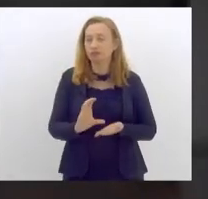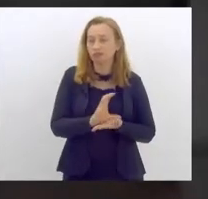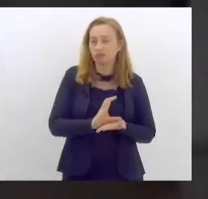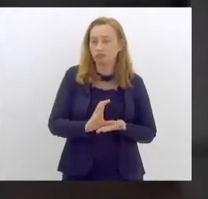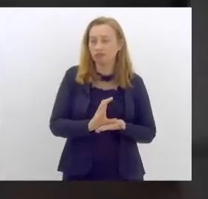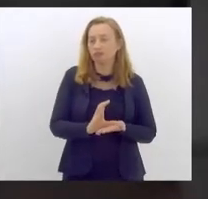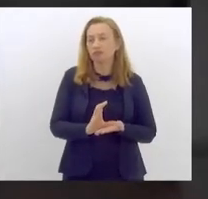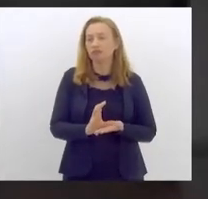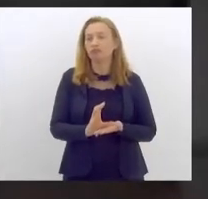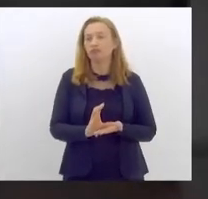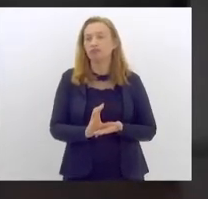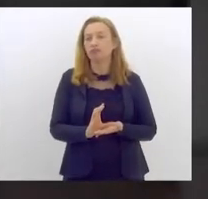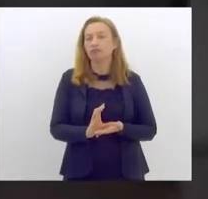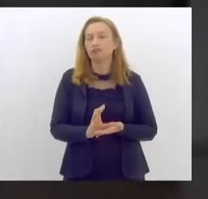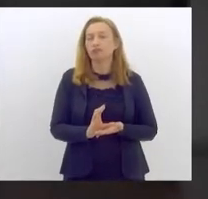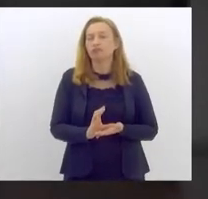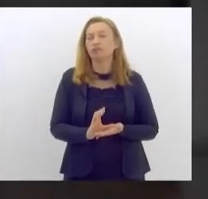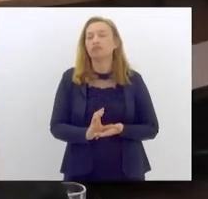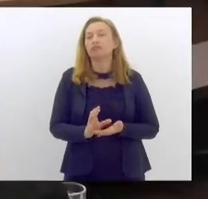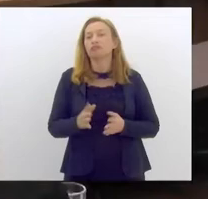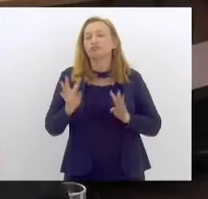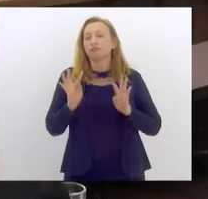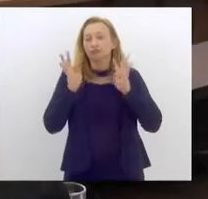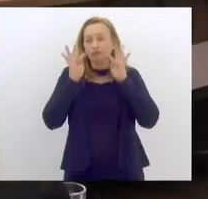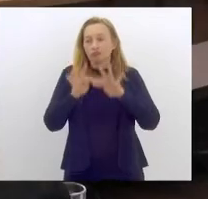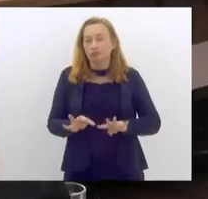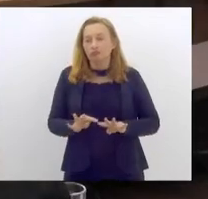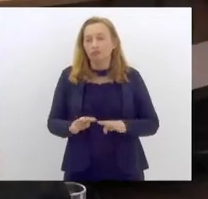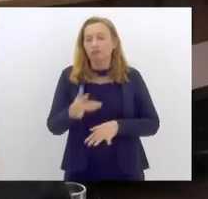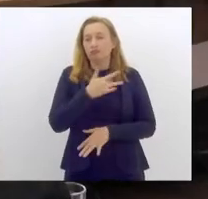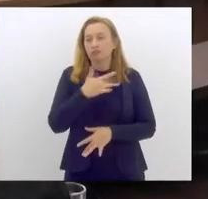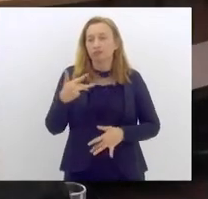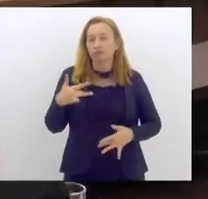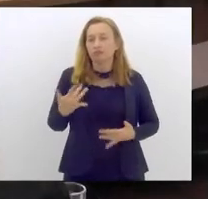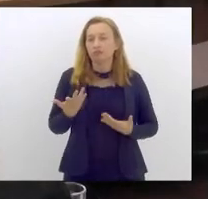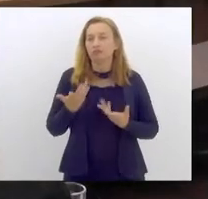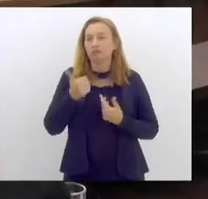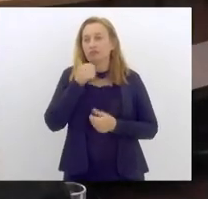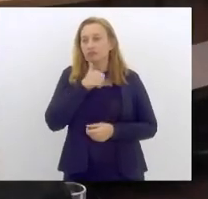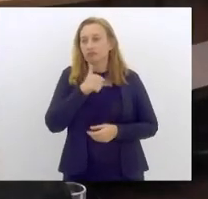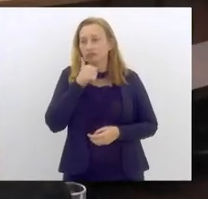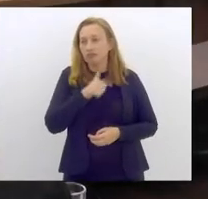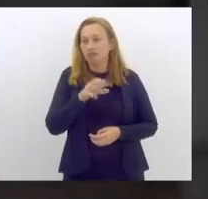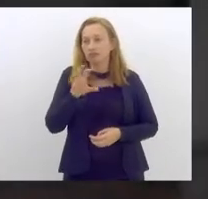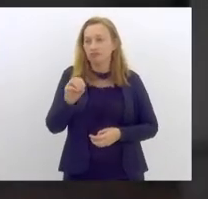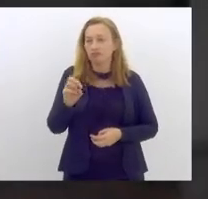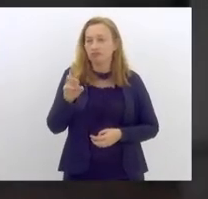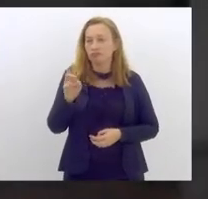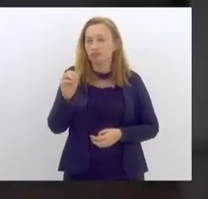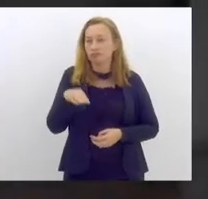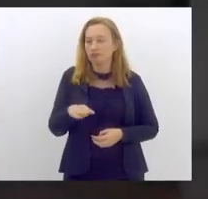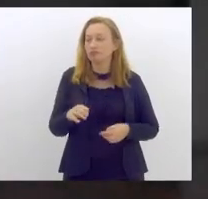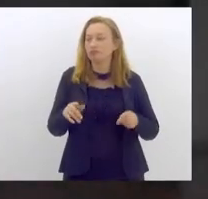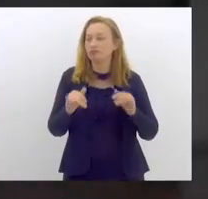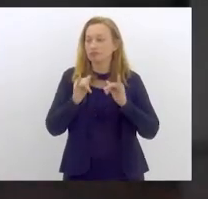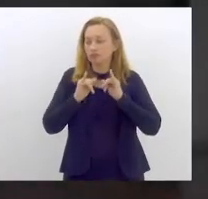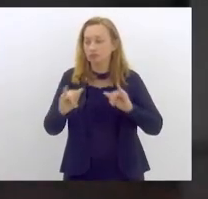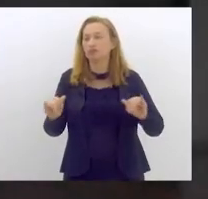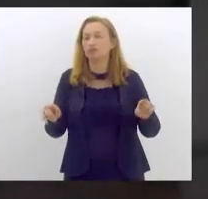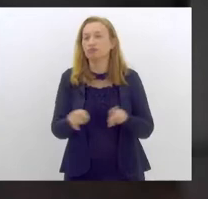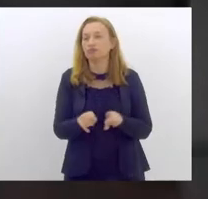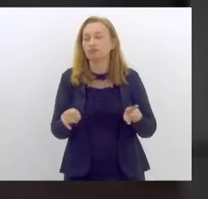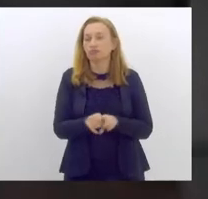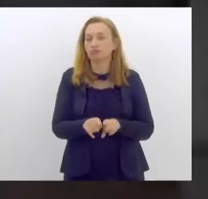e coordenadora da câmara técnica de atenção a saúde da mulher do COREN queria anunciar também